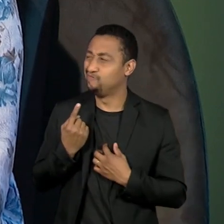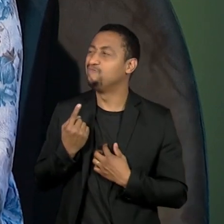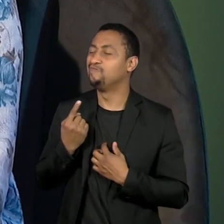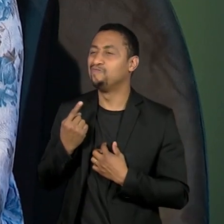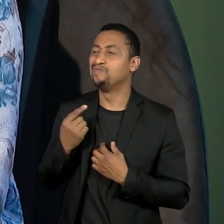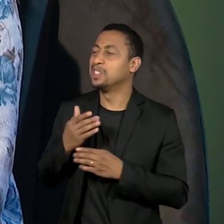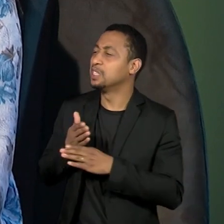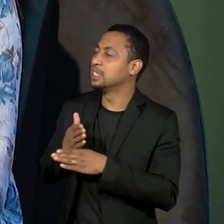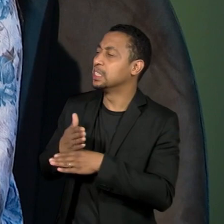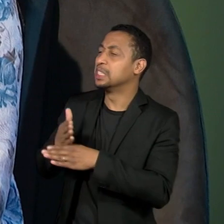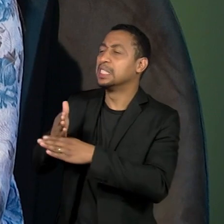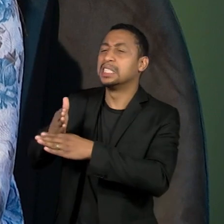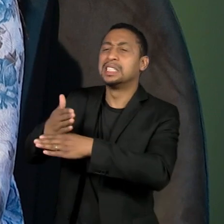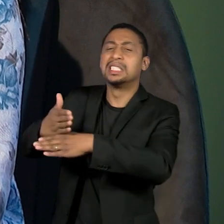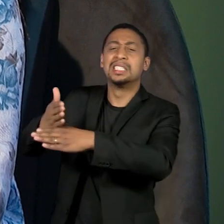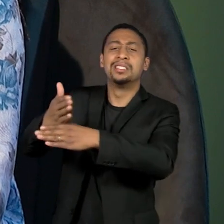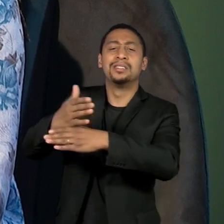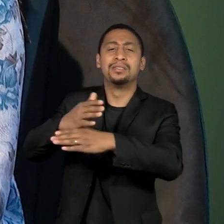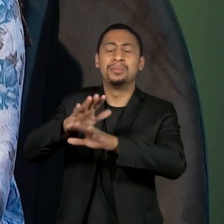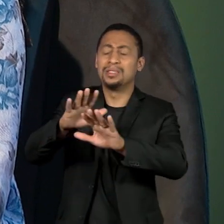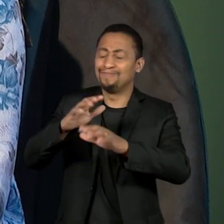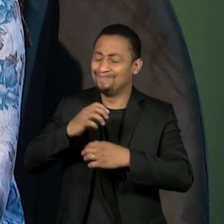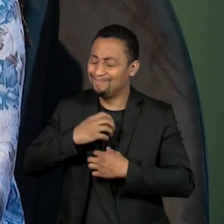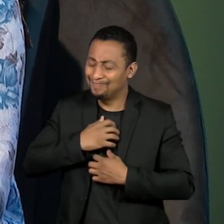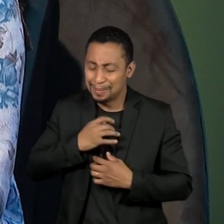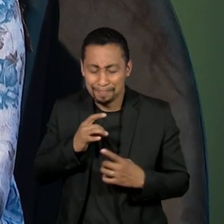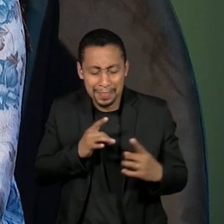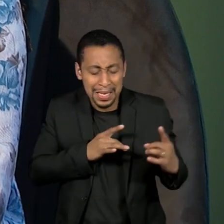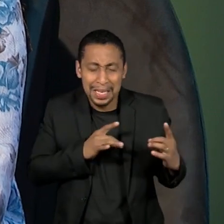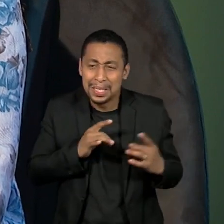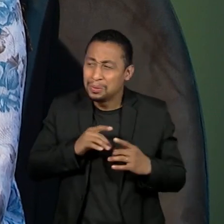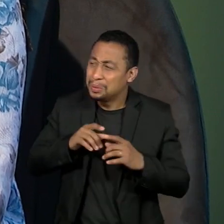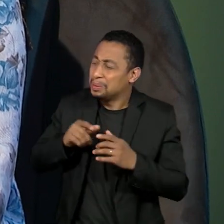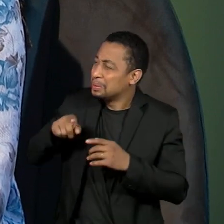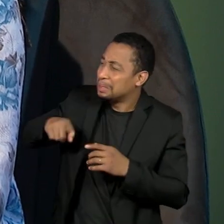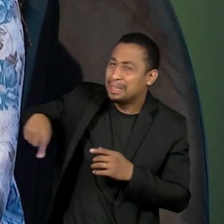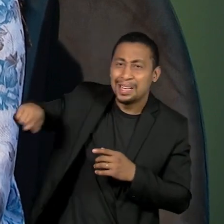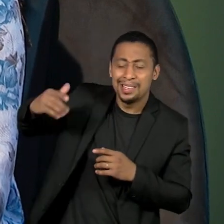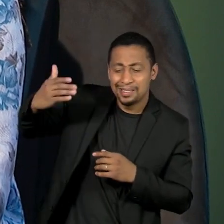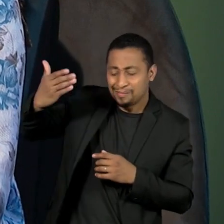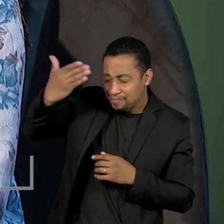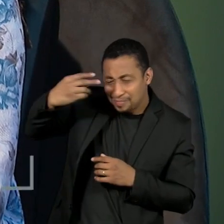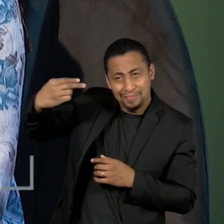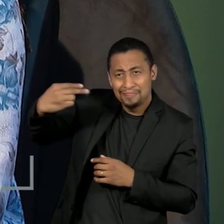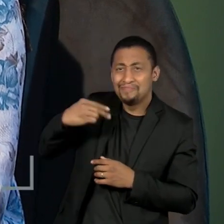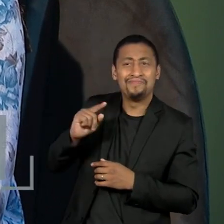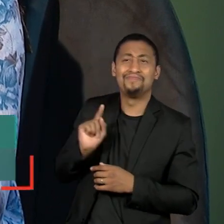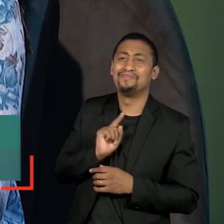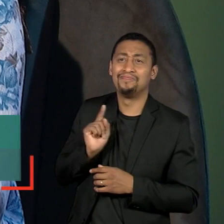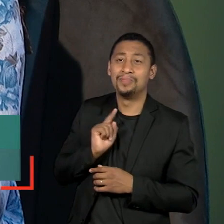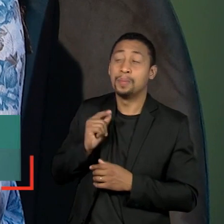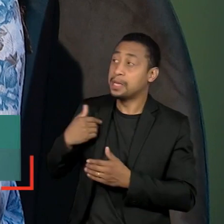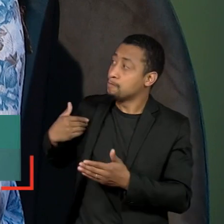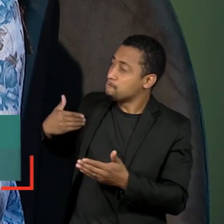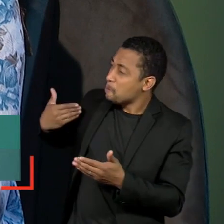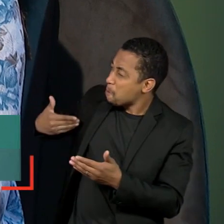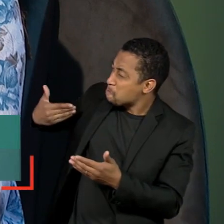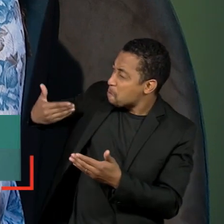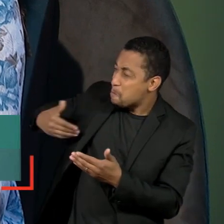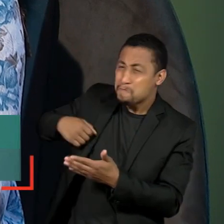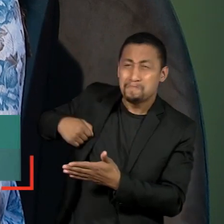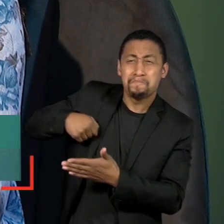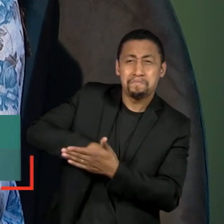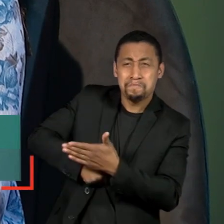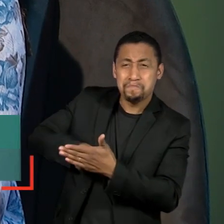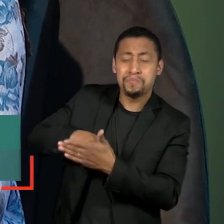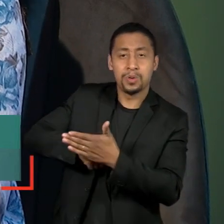destino certo. Eu tenho medo de que não se lembrem. Nossos passos vêm de longe e precisamos prosseguir.